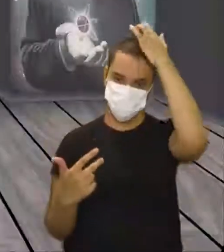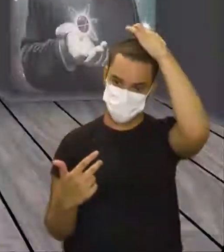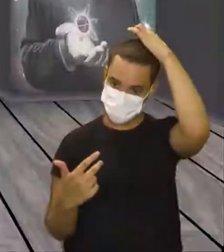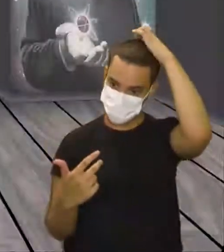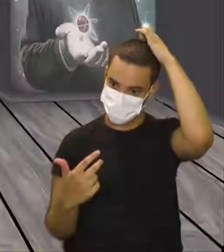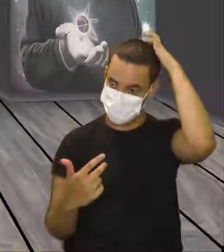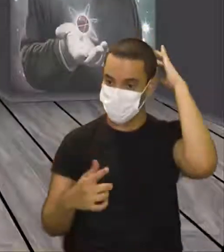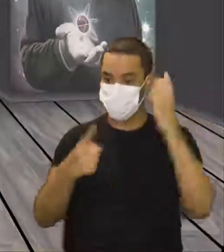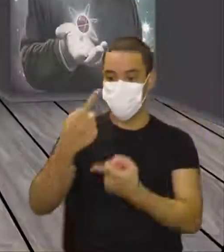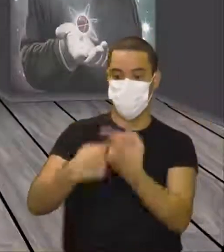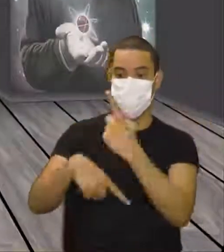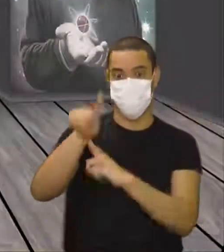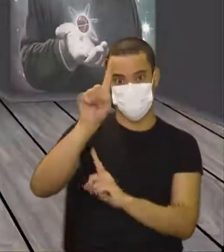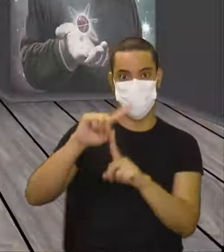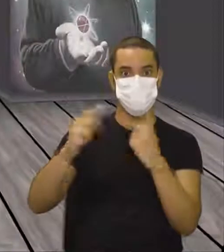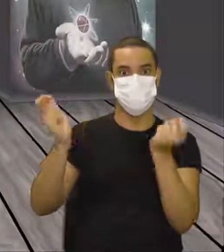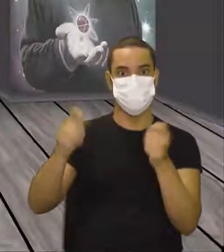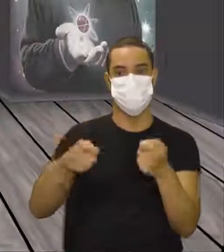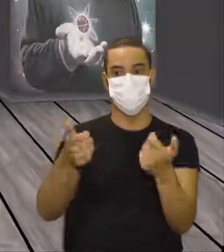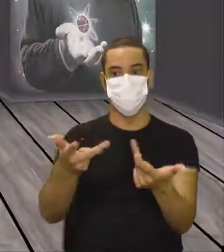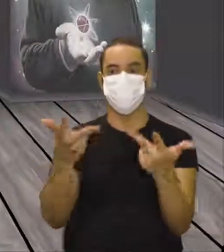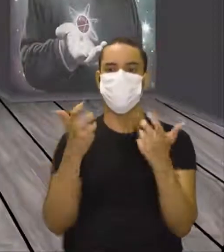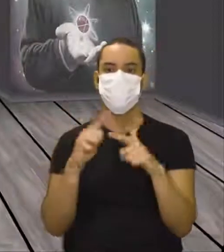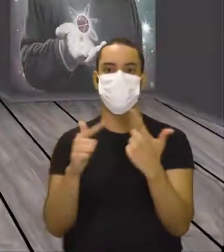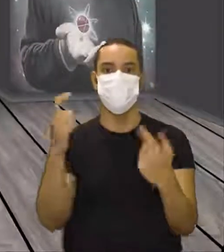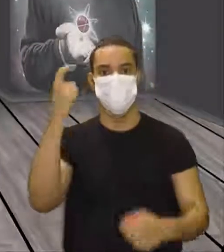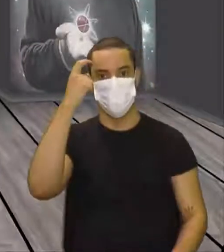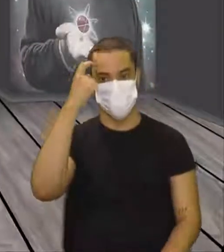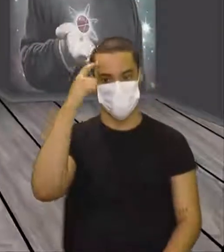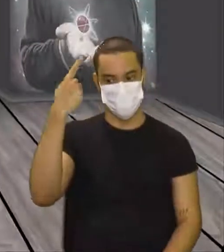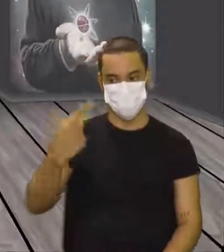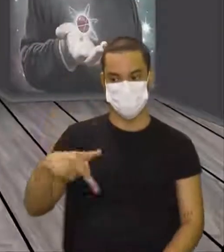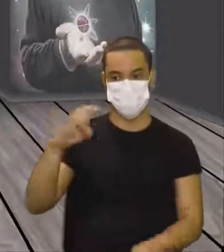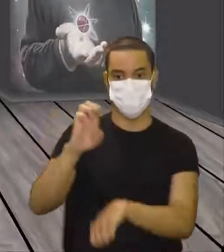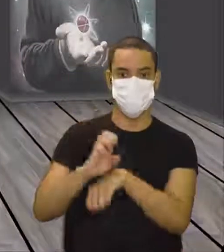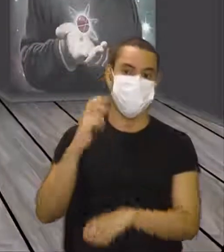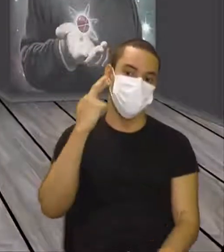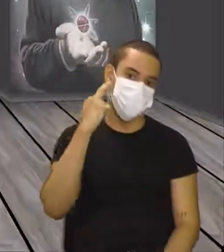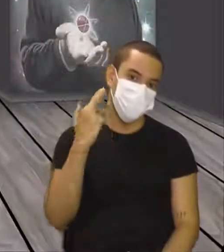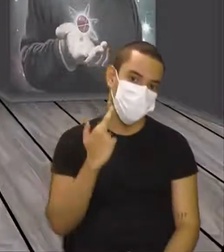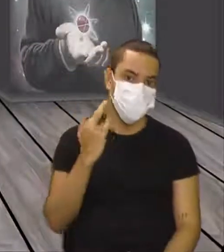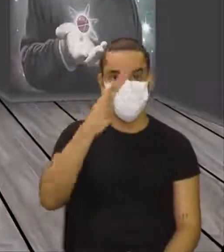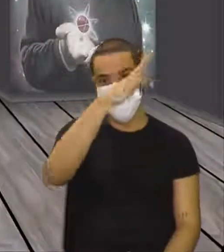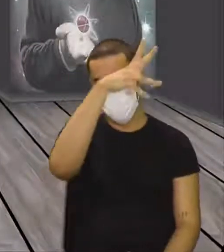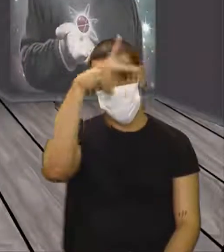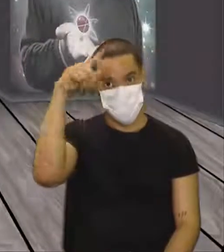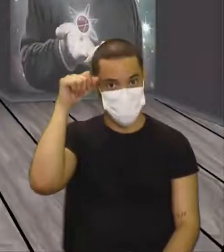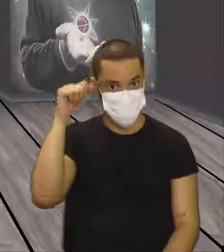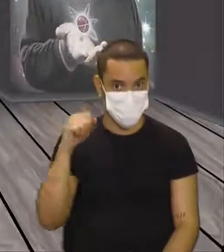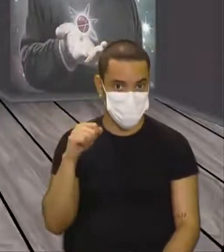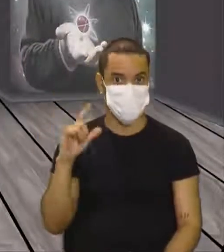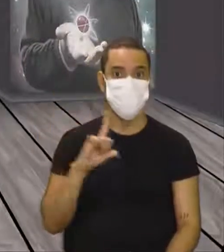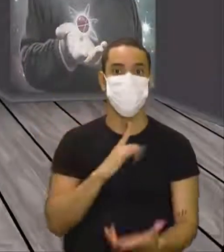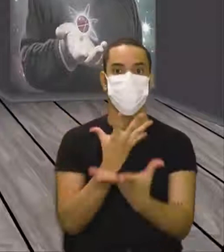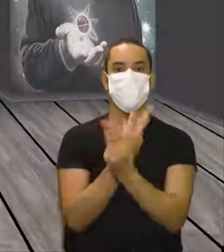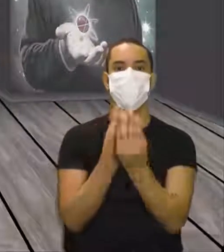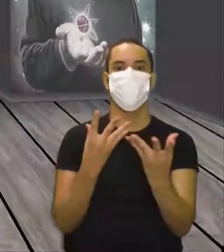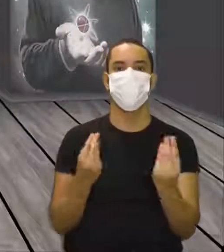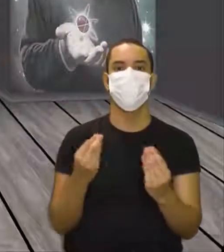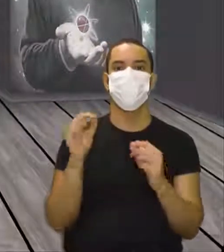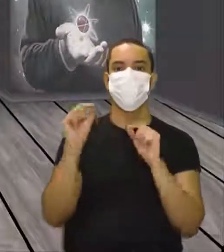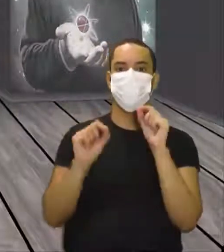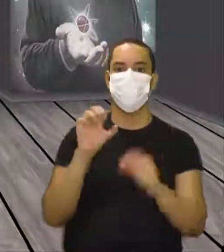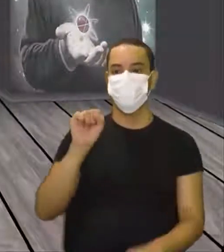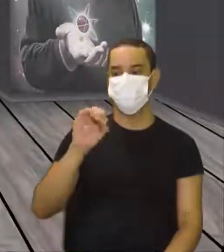que seriam, né, evoluir. Agora você pensa, aqui no estado de Rondônia, Mato Grosso, tem muita plantação de soja.